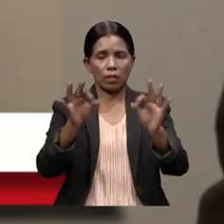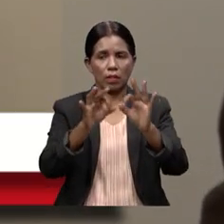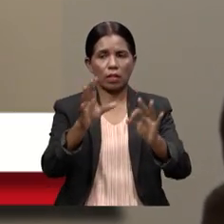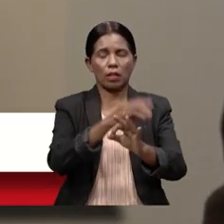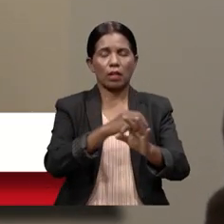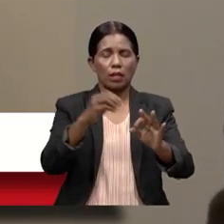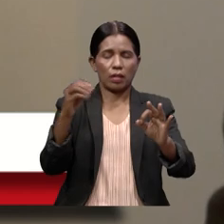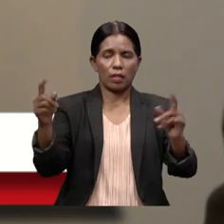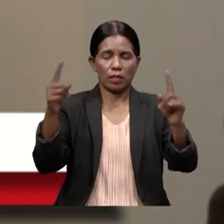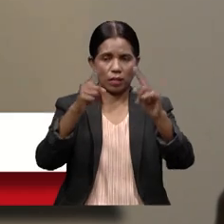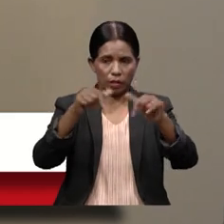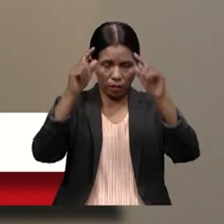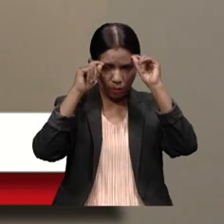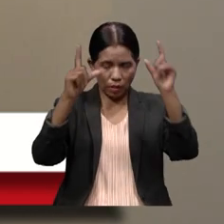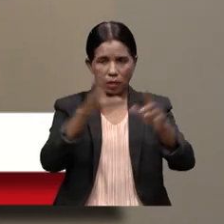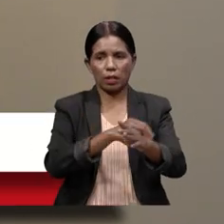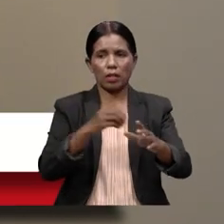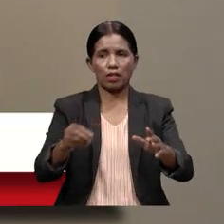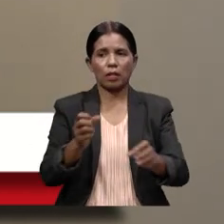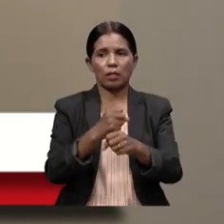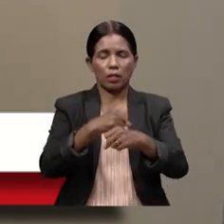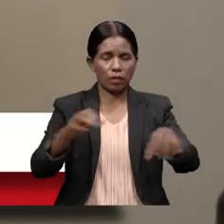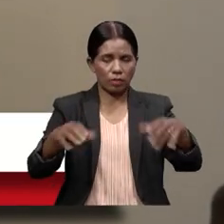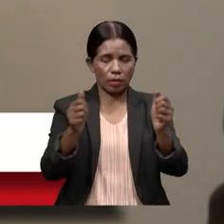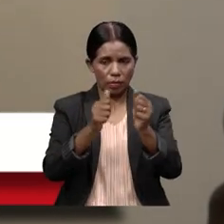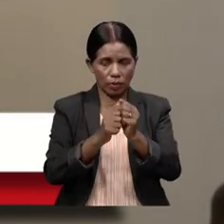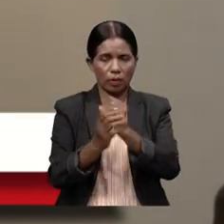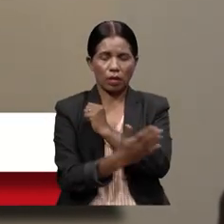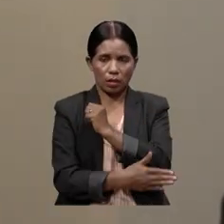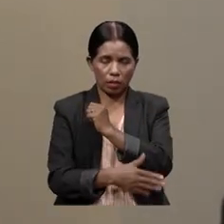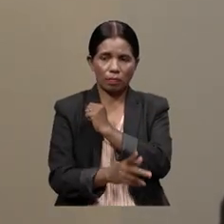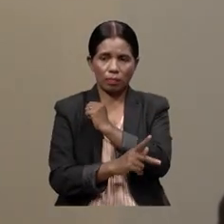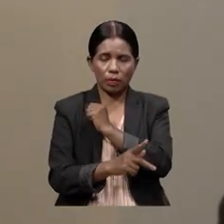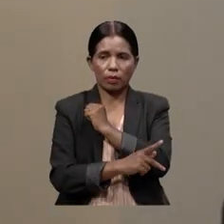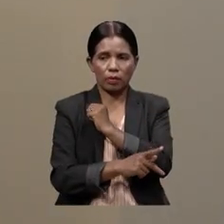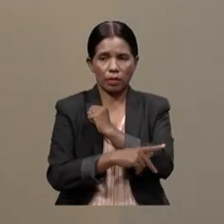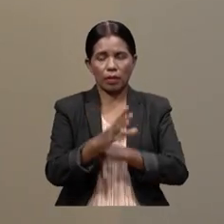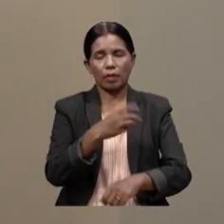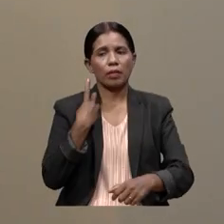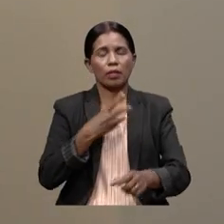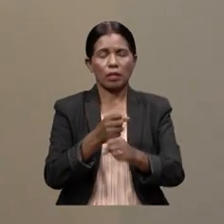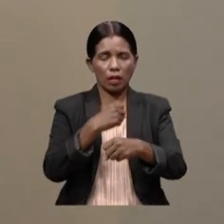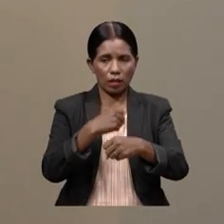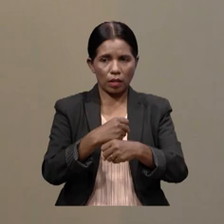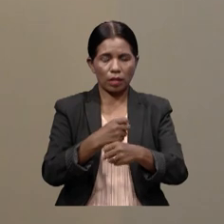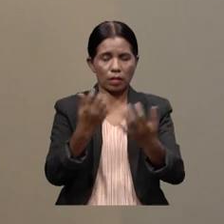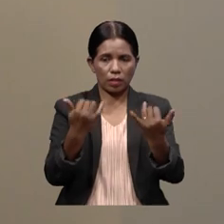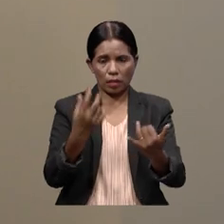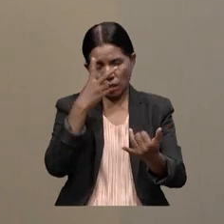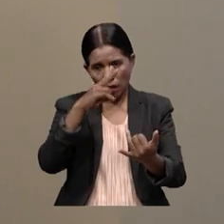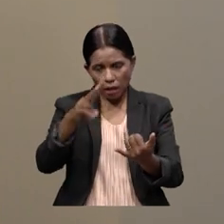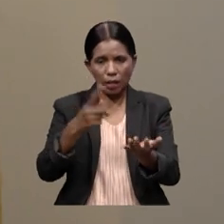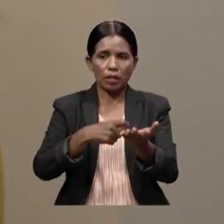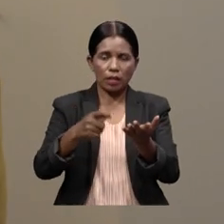também, nessa medida, uma prioridade para a cooperação portuguesa. O que nós vamos fazer neste momento é uma avaliação